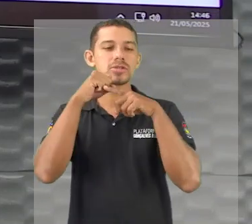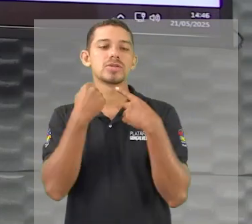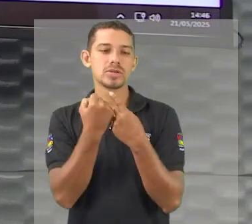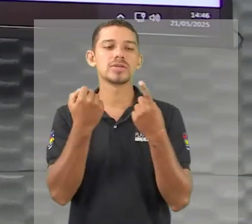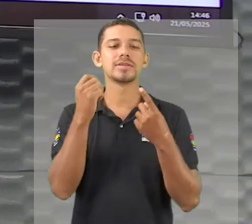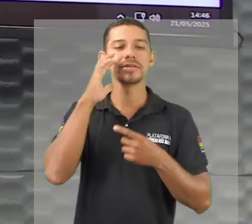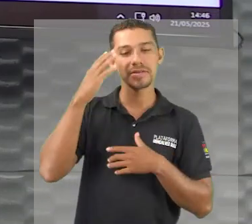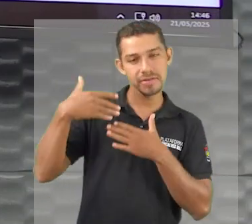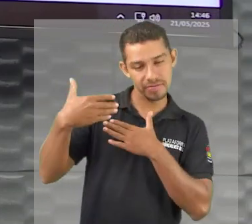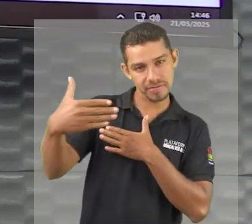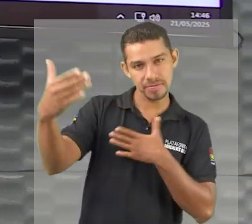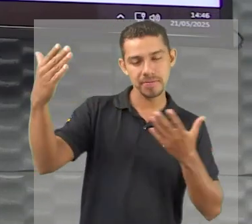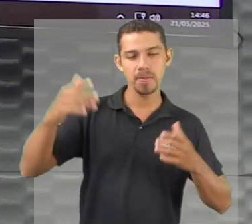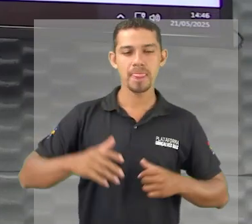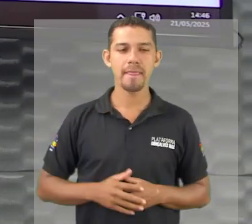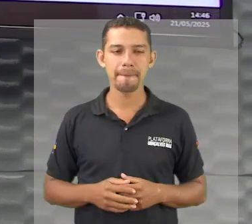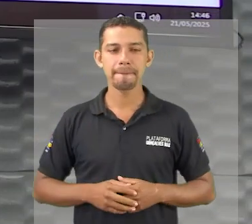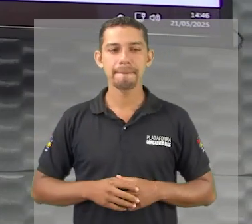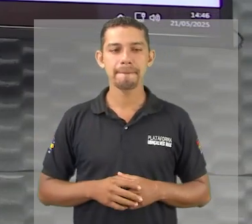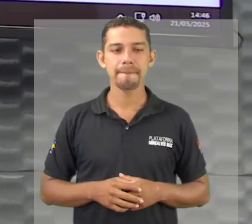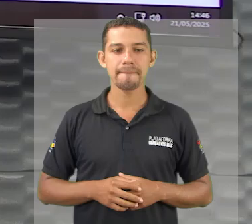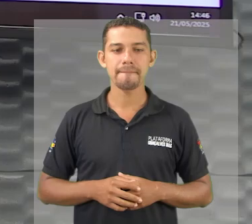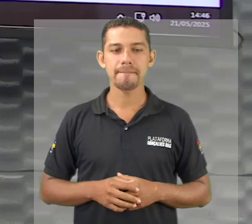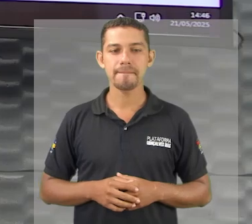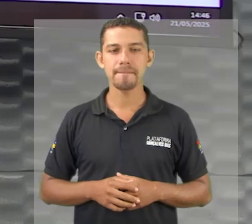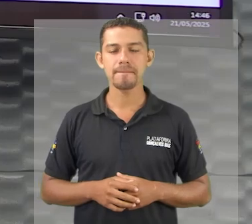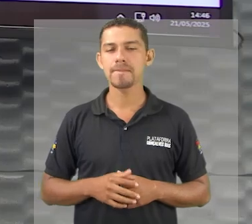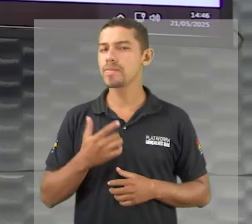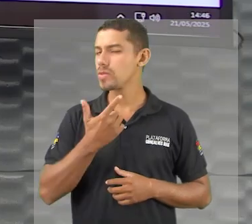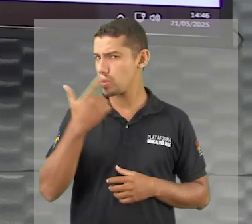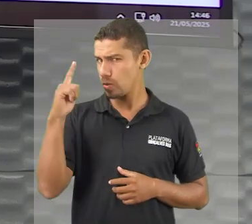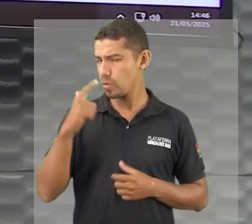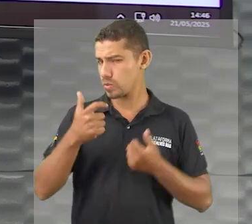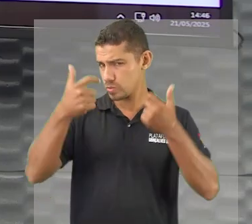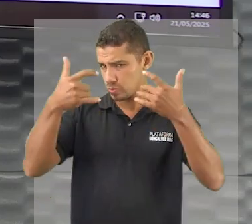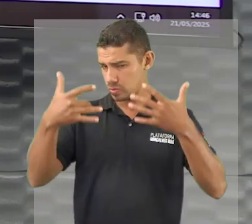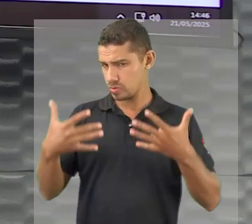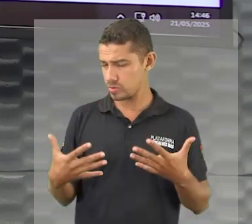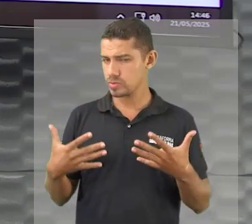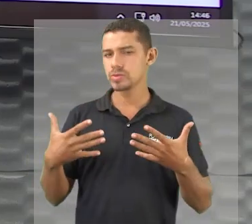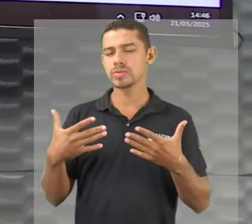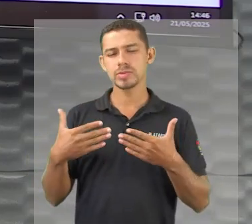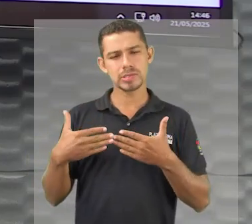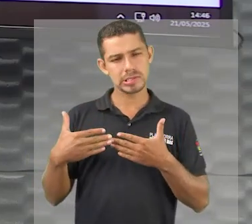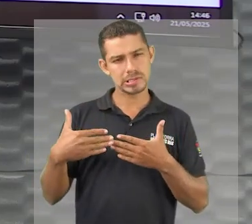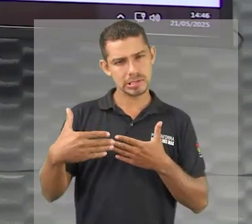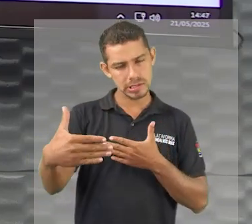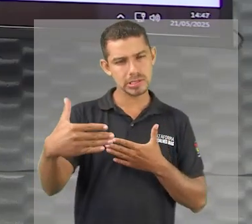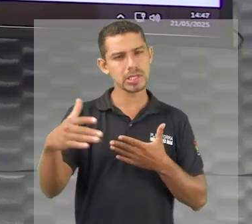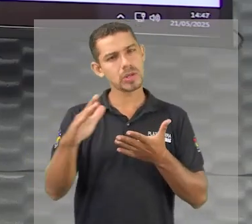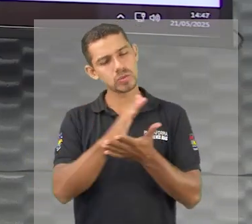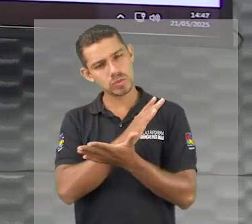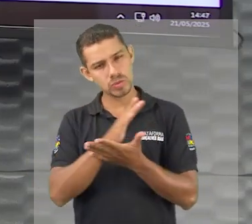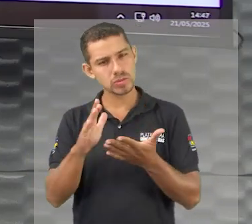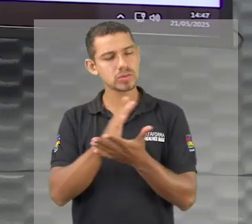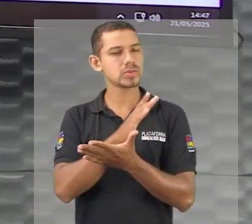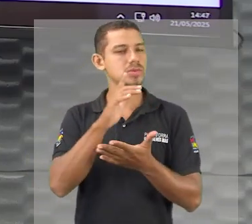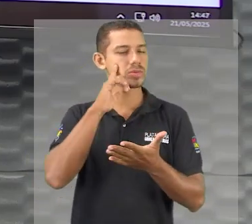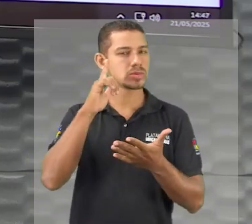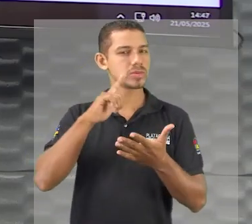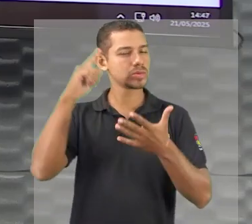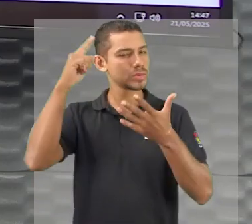que houver. Então, num outro encontro, nós iniciamos, algumas pontuações e